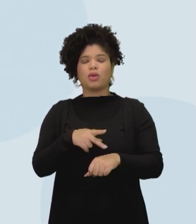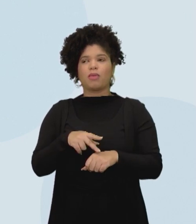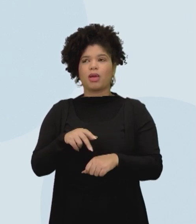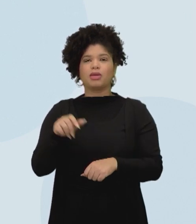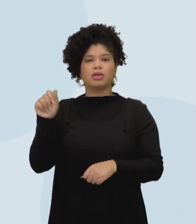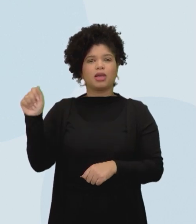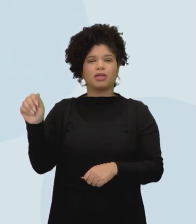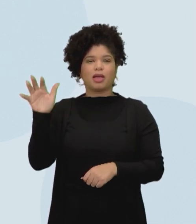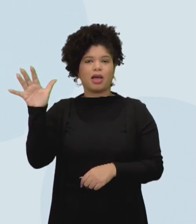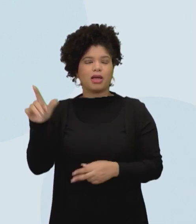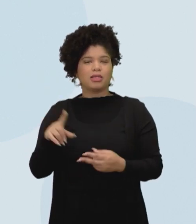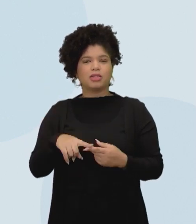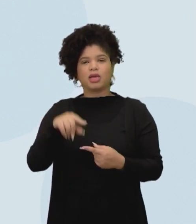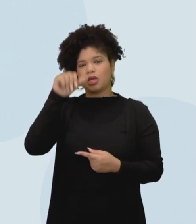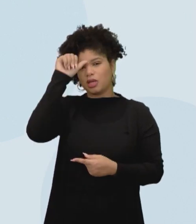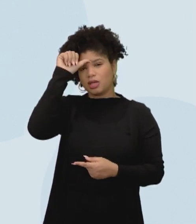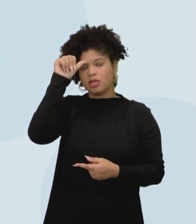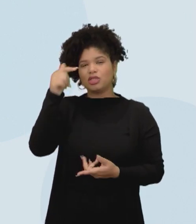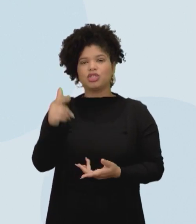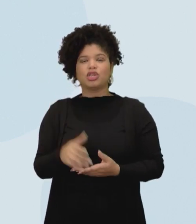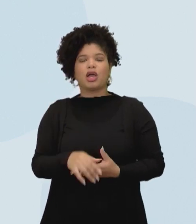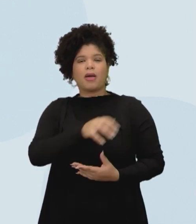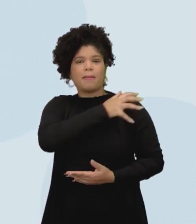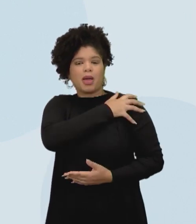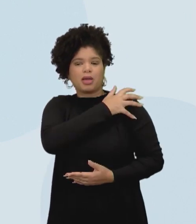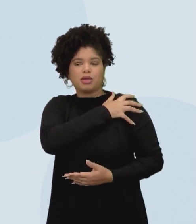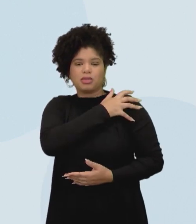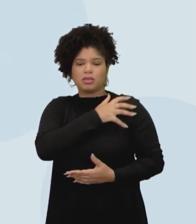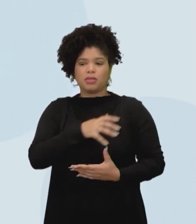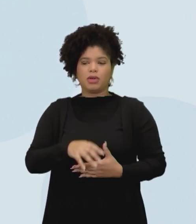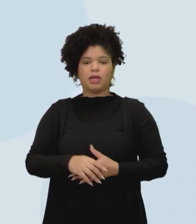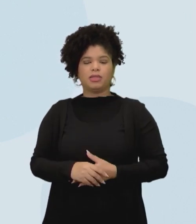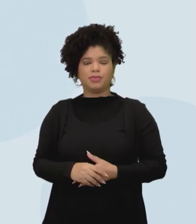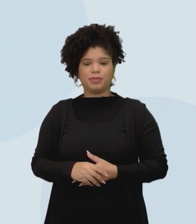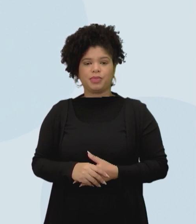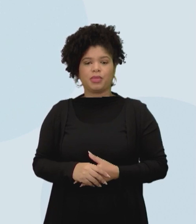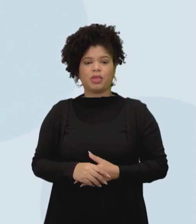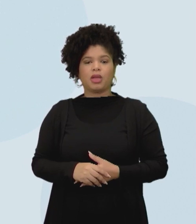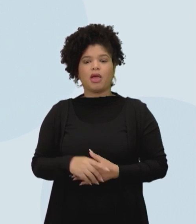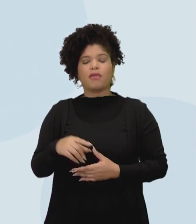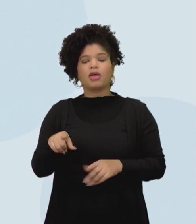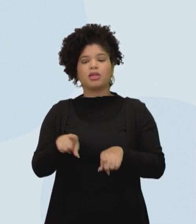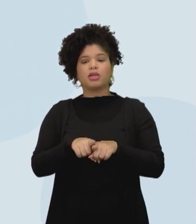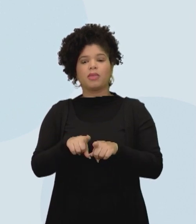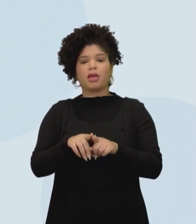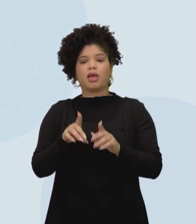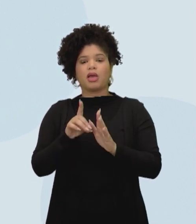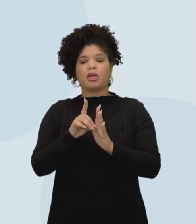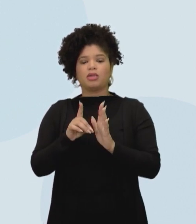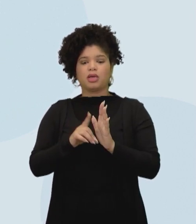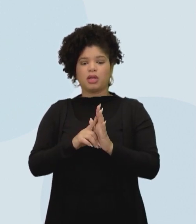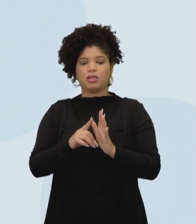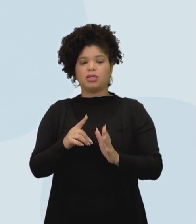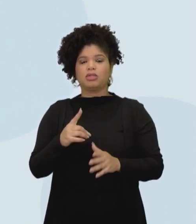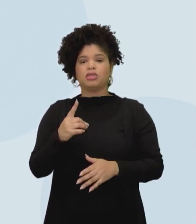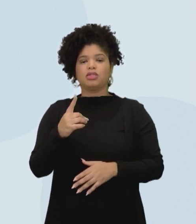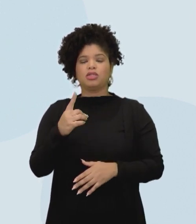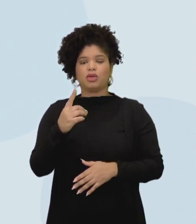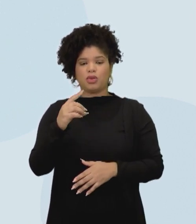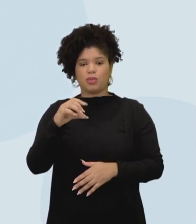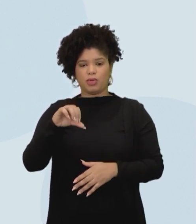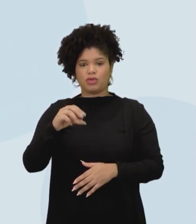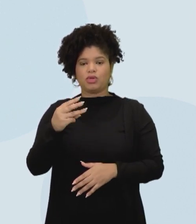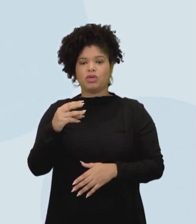Índia, Paquistão, Birmânia, Ceilão e Indonésia. Já na década de 1950, esses